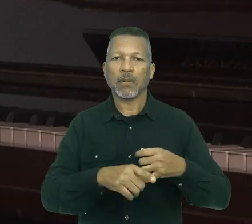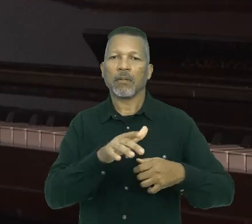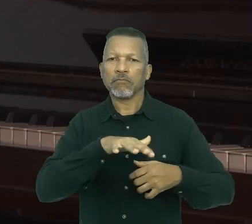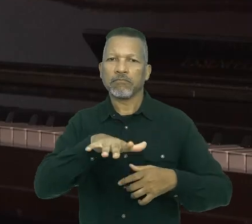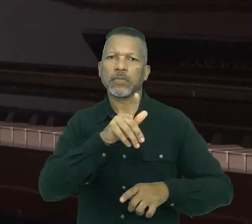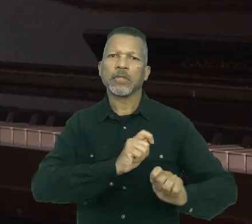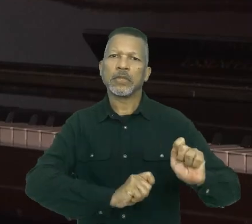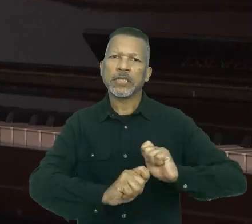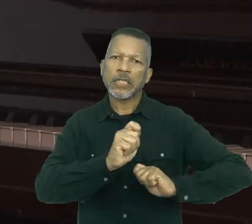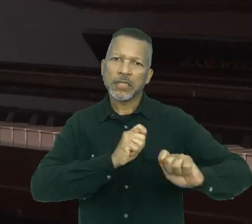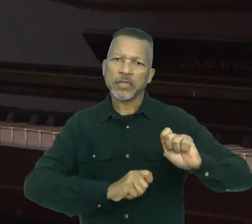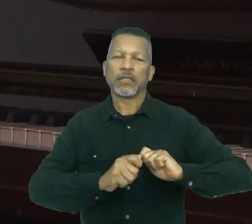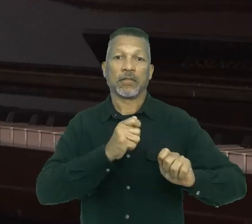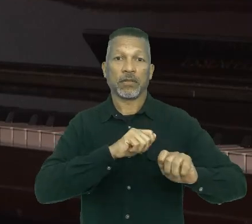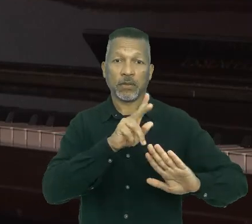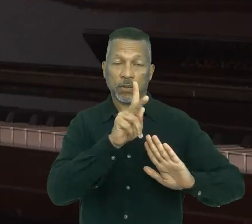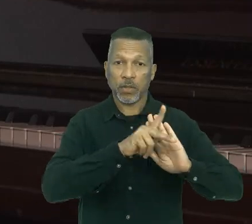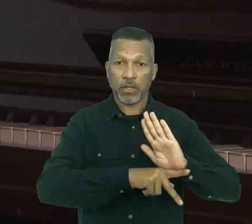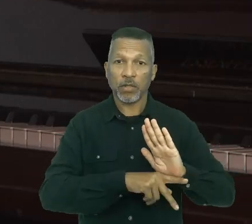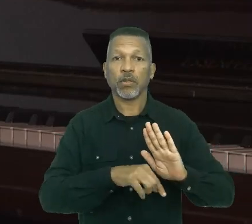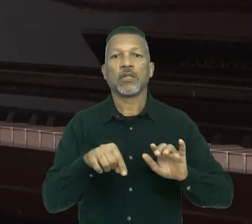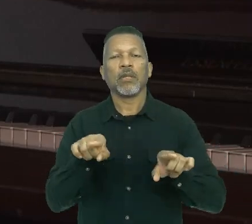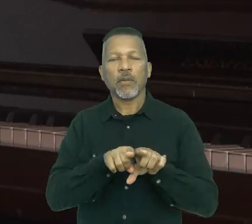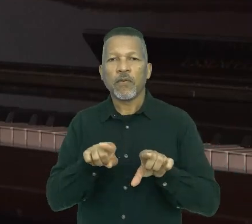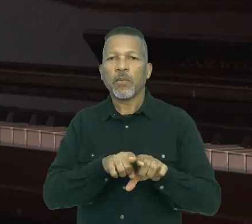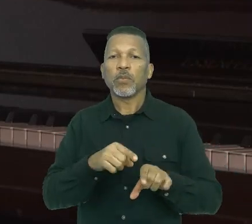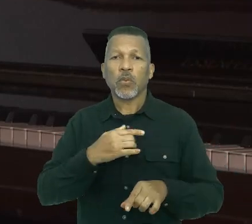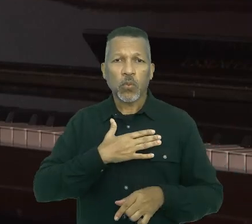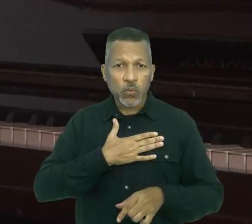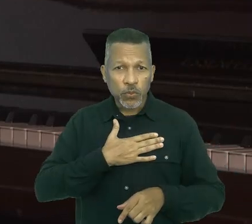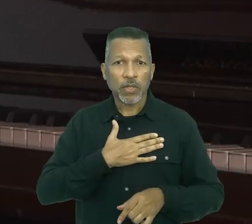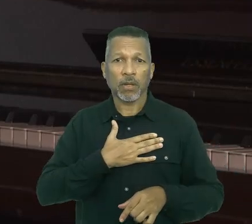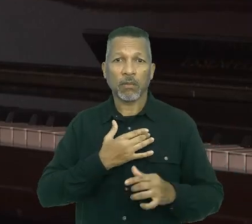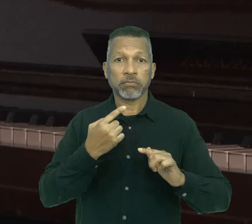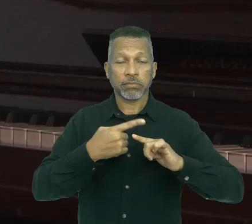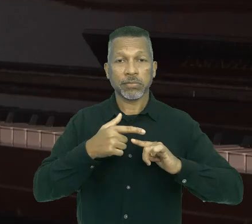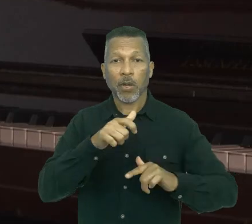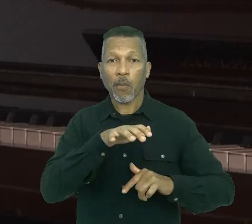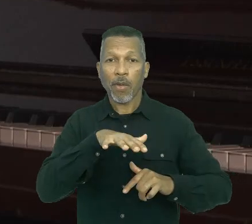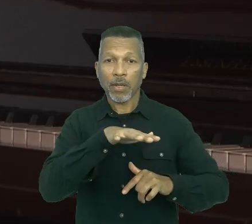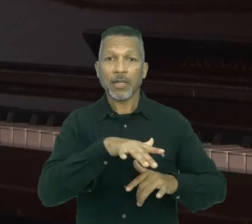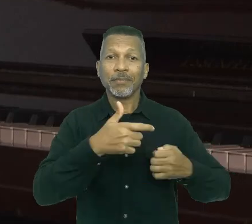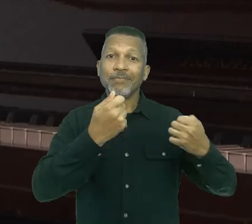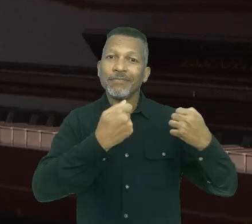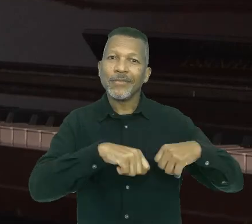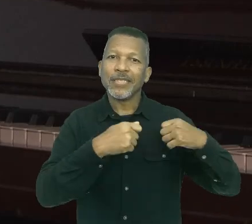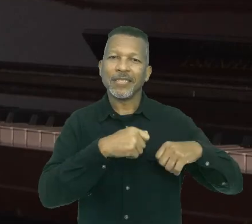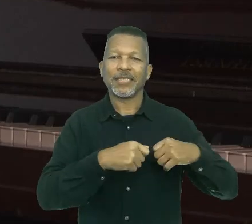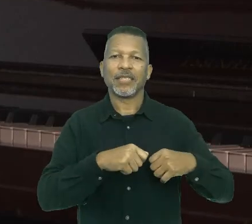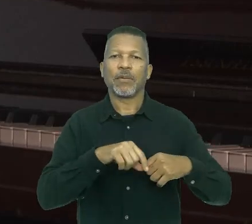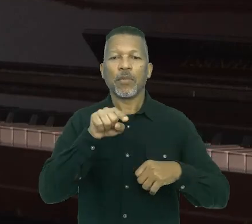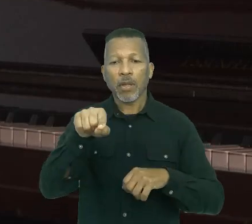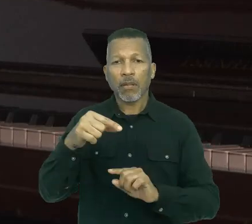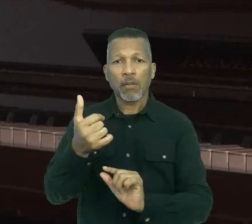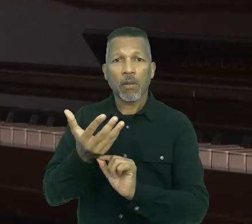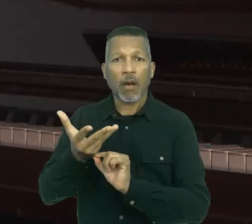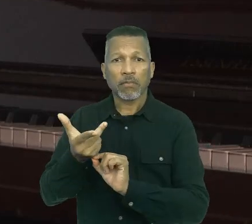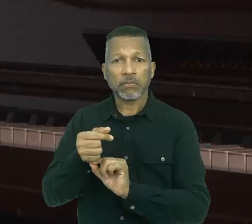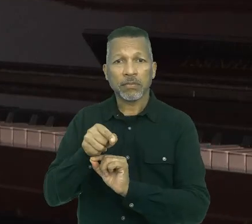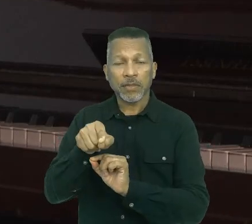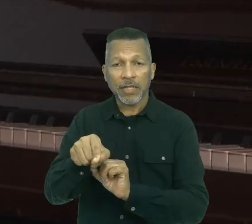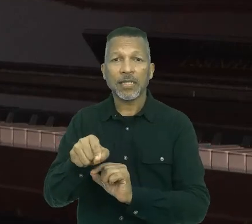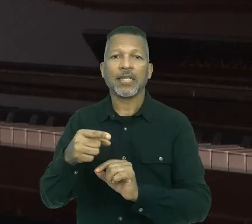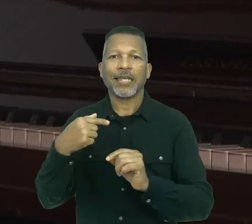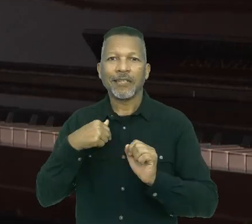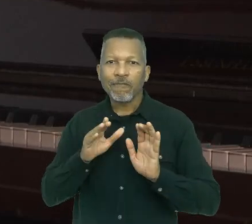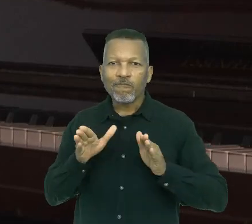desses projetos. E isso também foi muito interessante, porque era uma área que havia necessidade, porque uma vez que o artista ele tem que